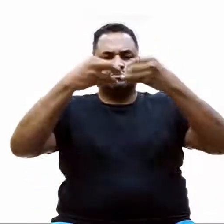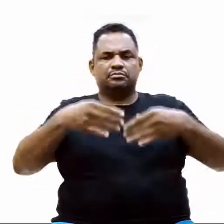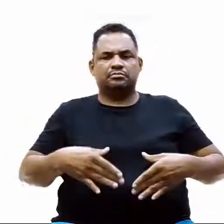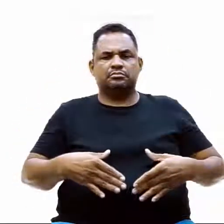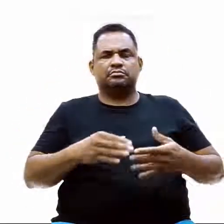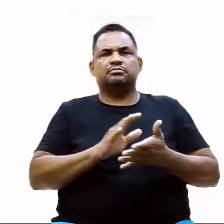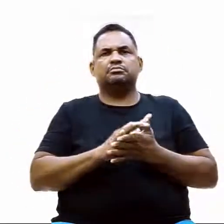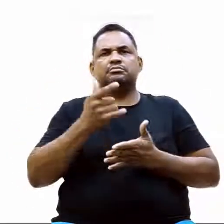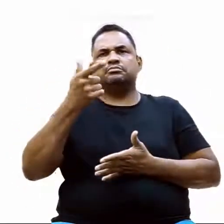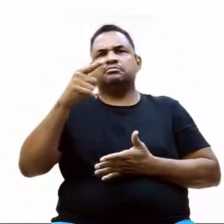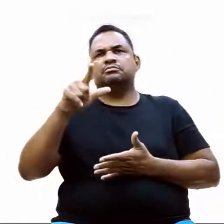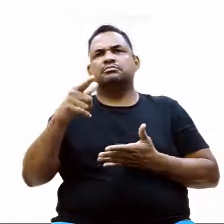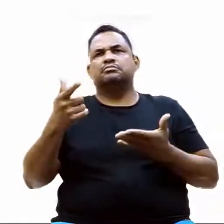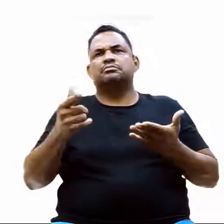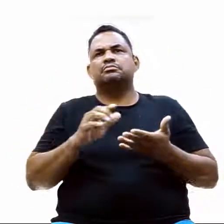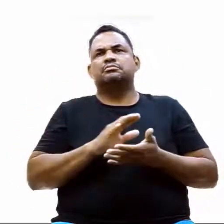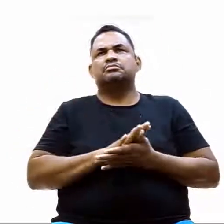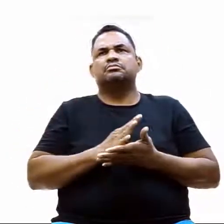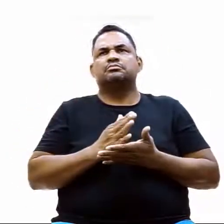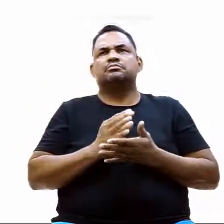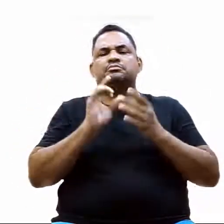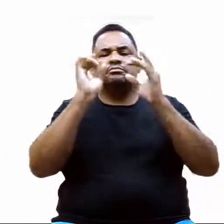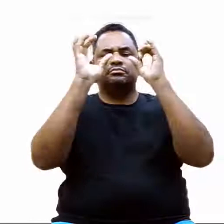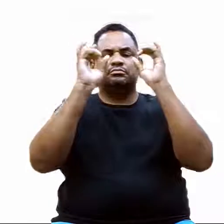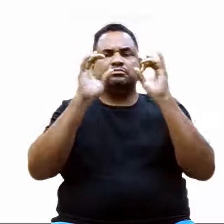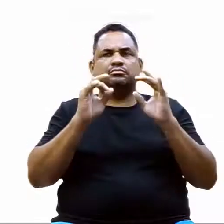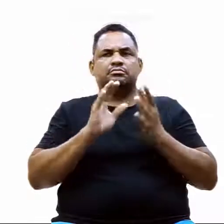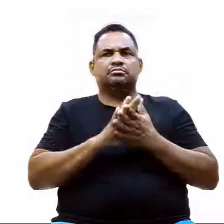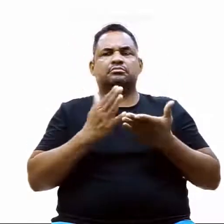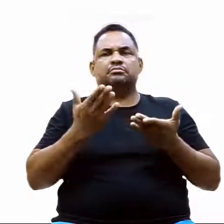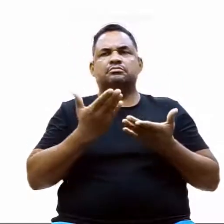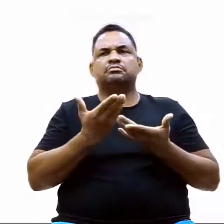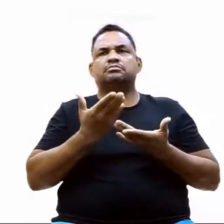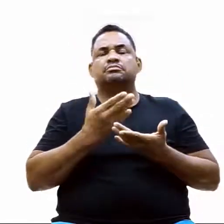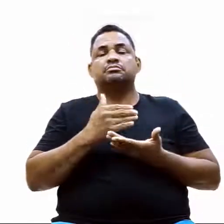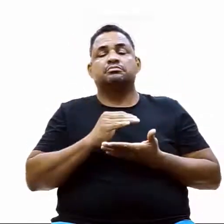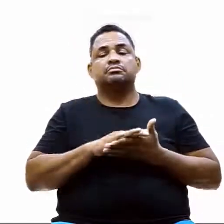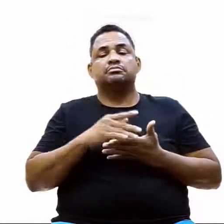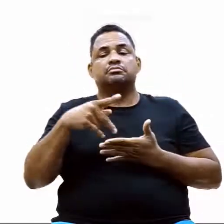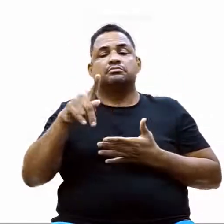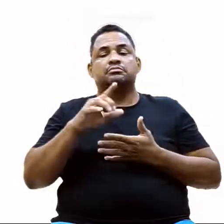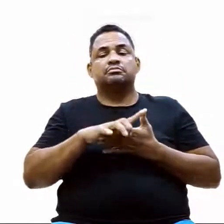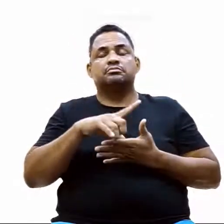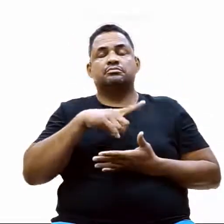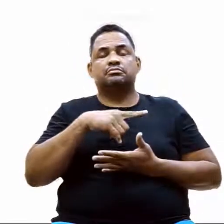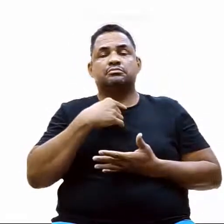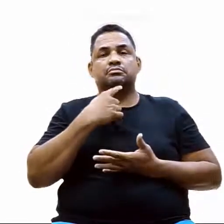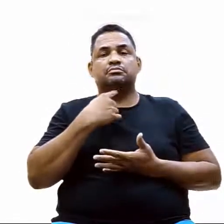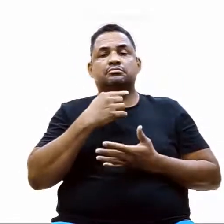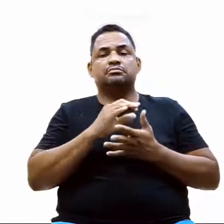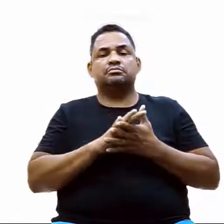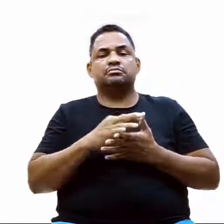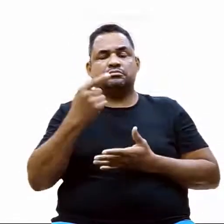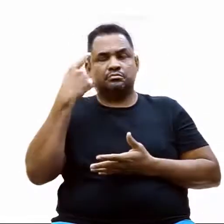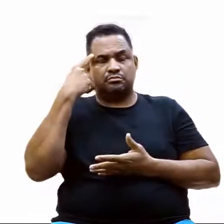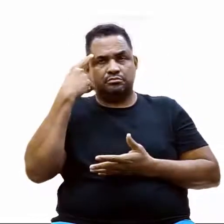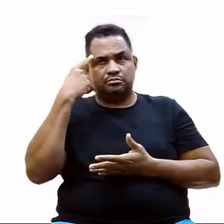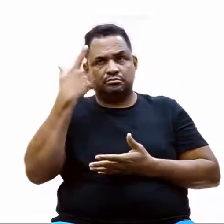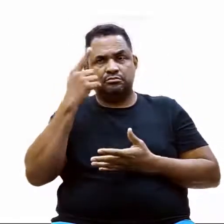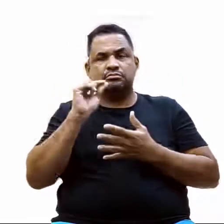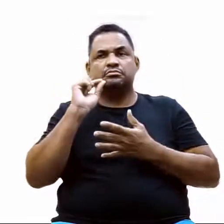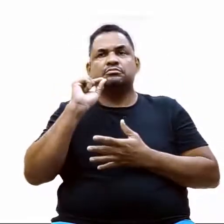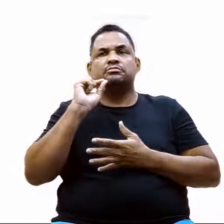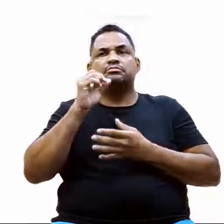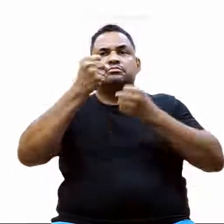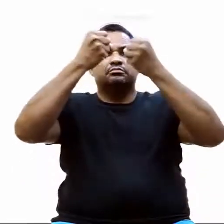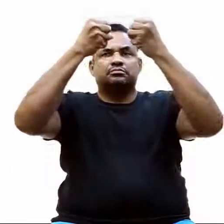reexplicando, entrando em detalhes, para que, na dúvida, você possa refletir o que eu